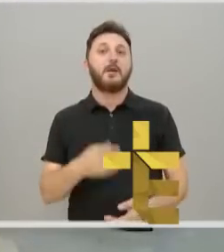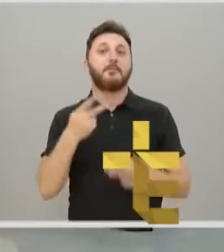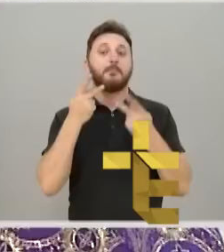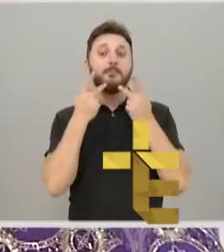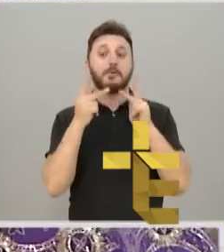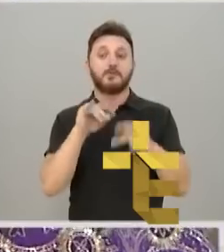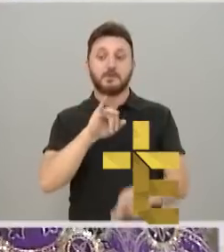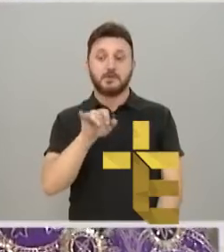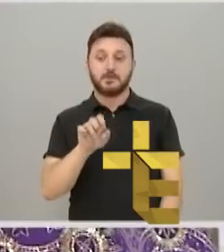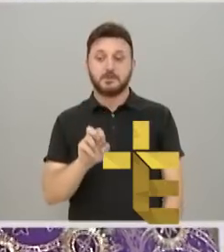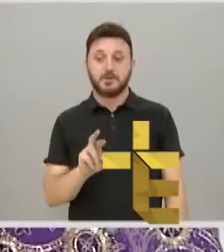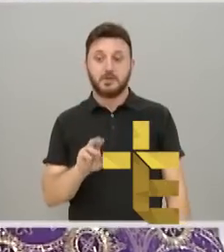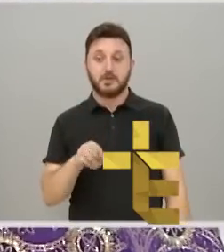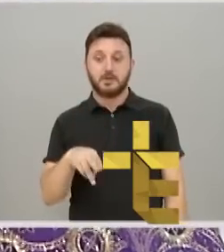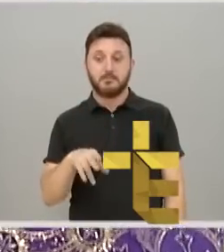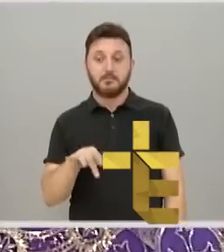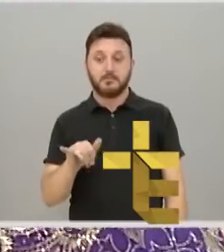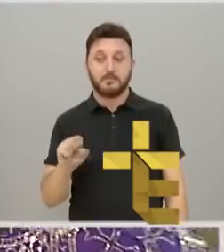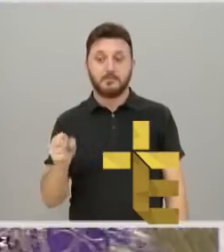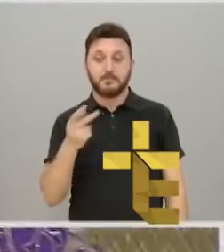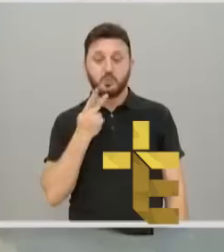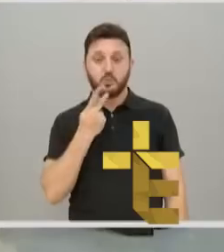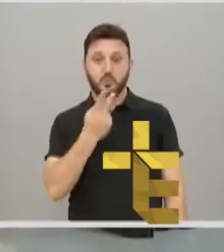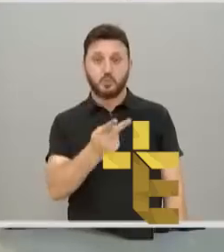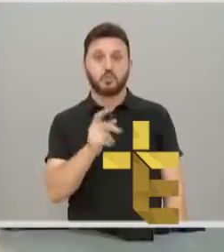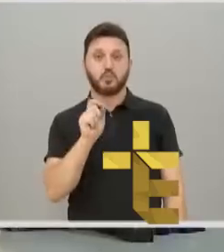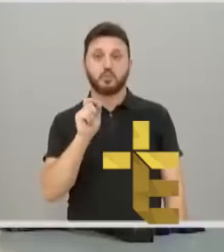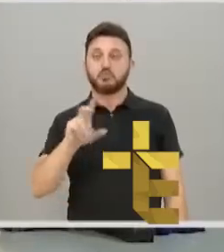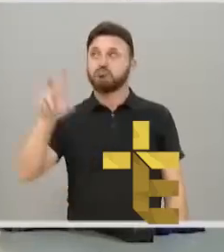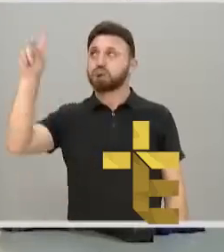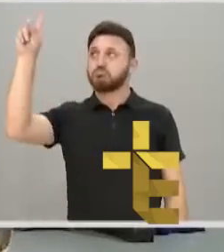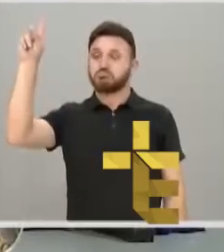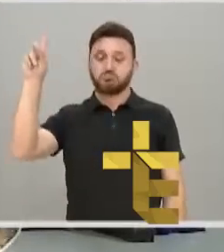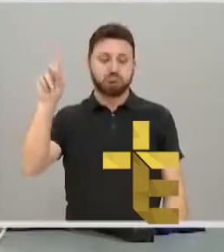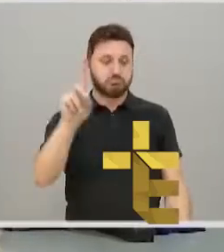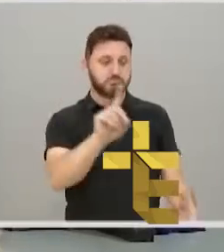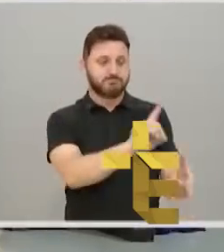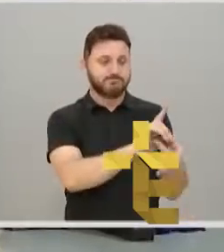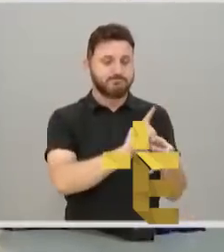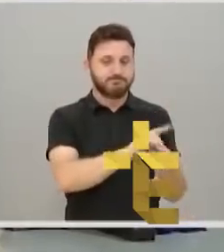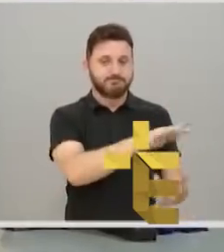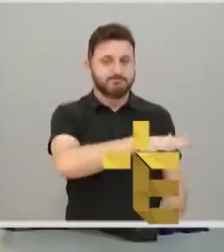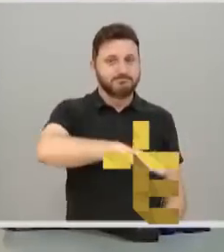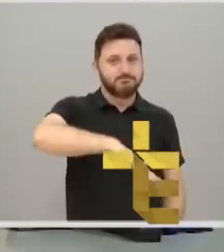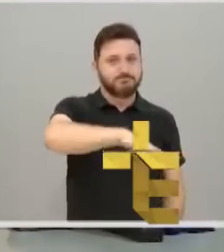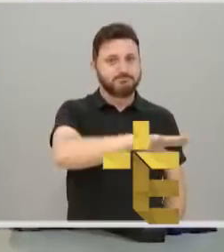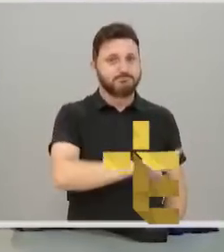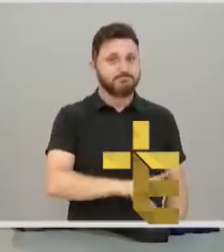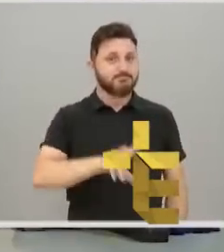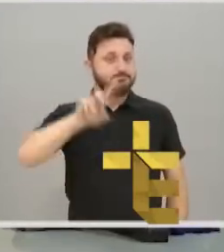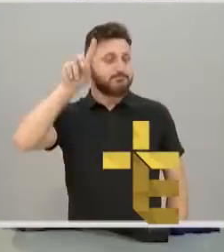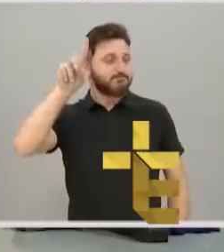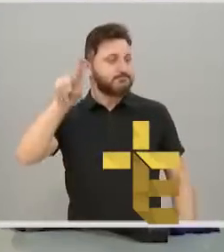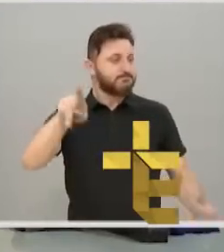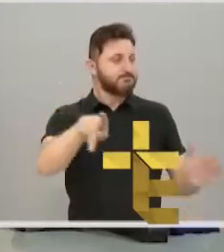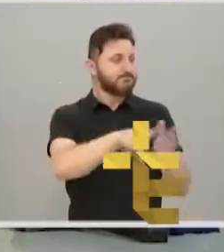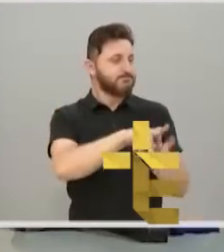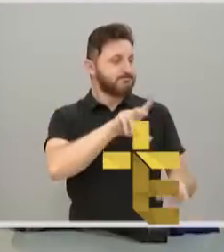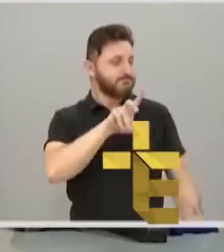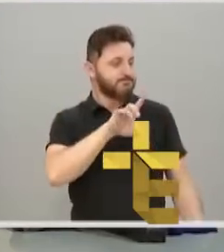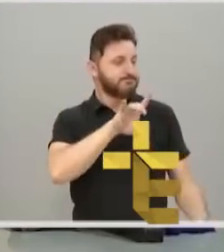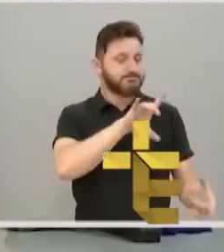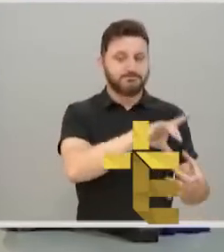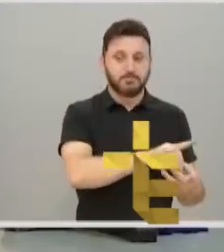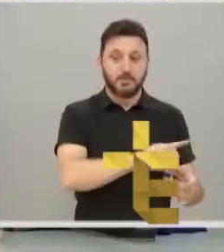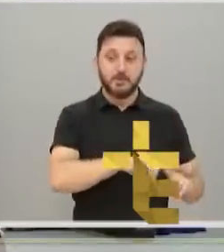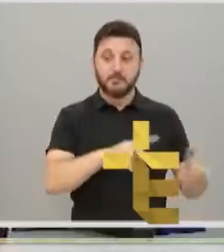será estabelecida. Fala de uma aliança aonde vós sereis o meu povo e eu serei vosso Deus,